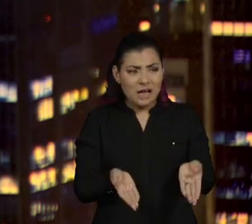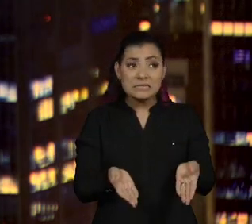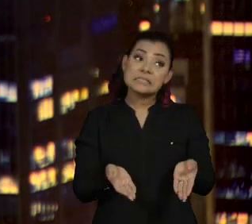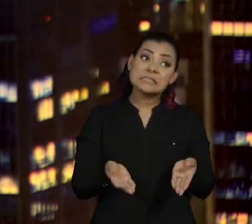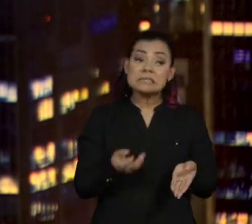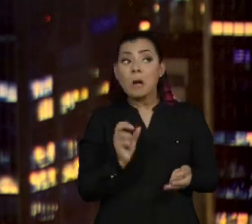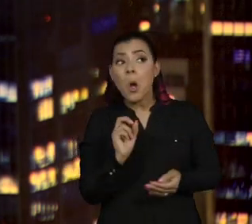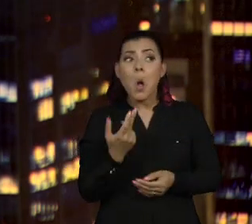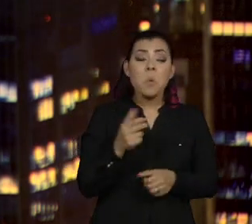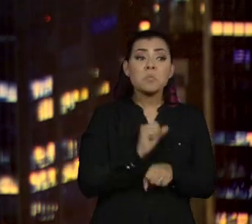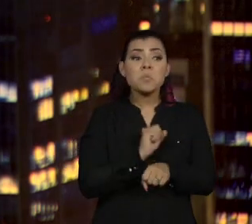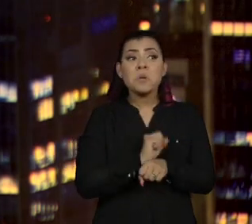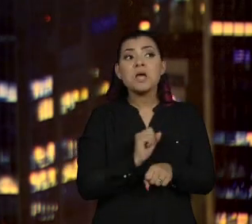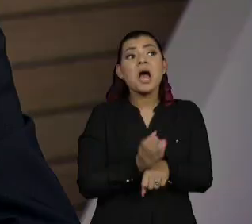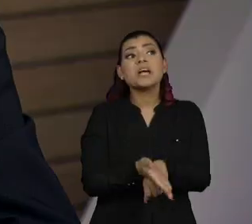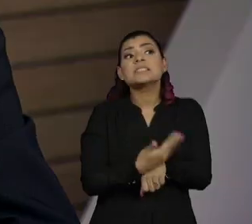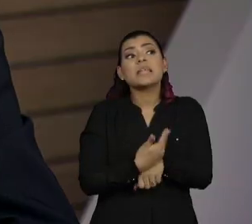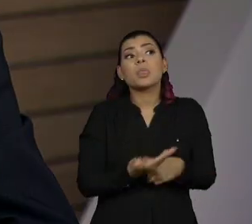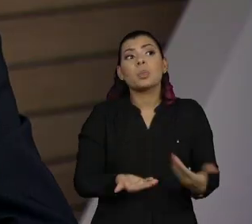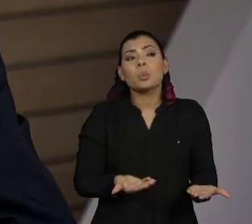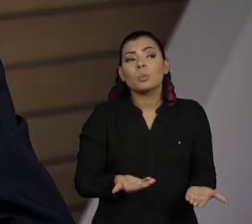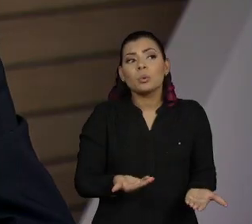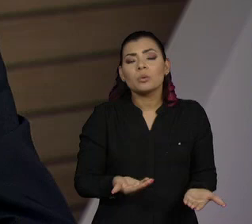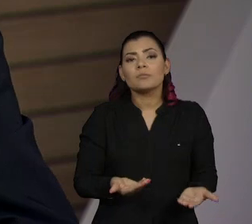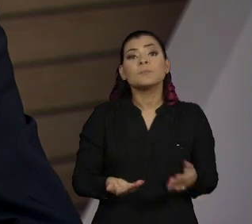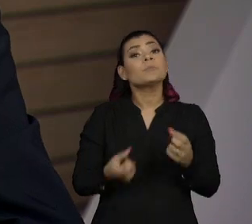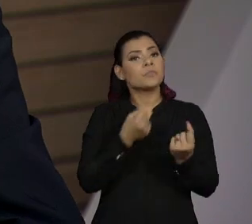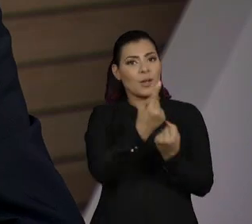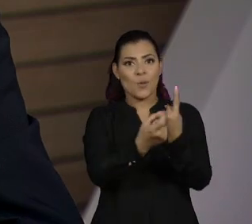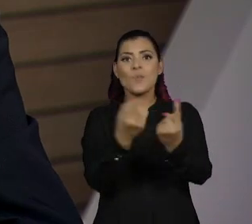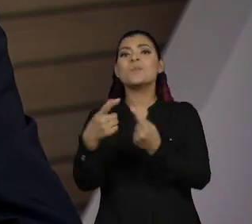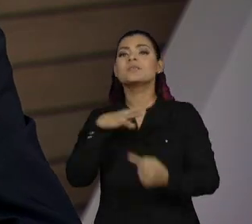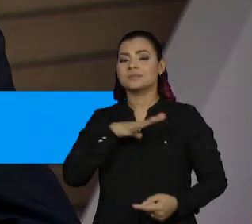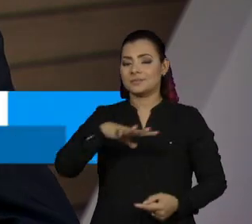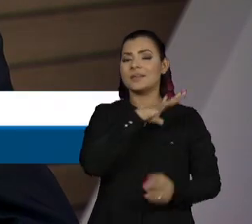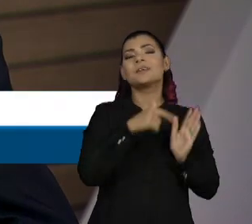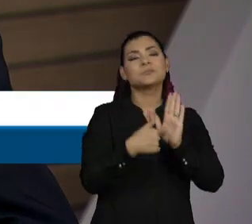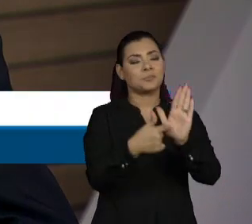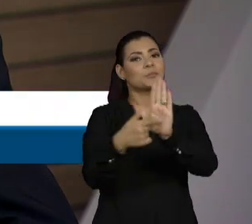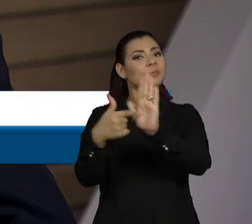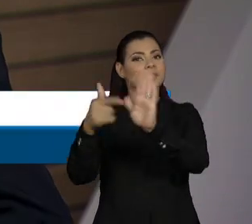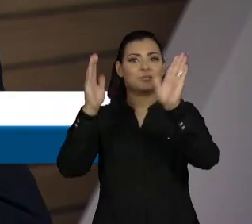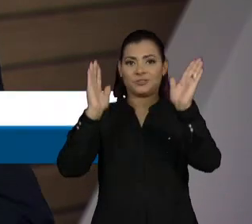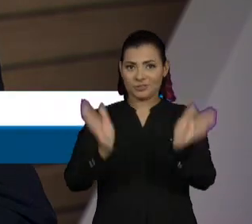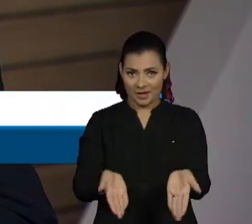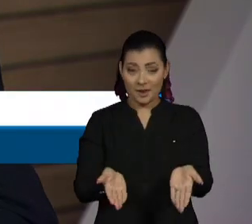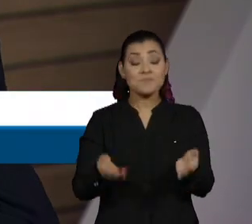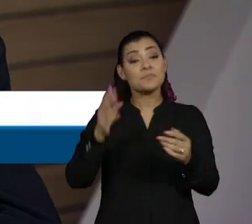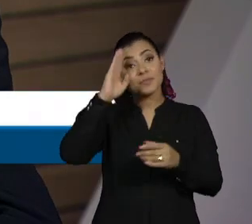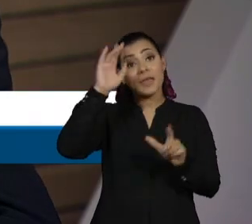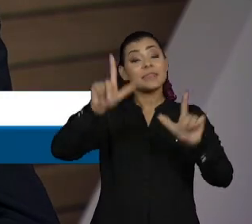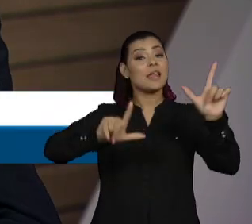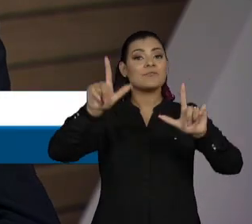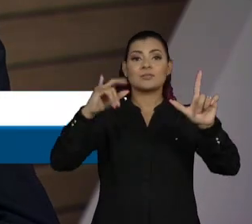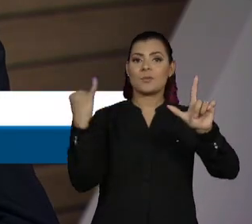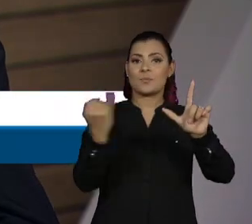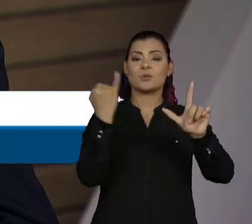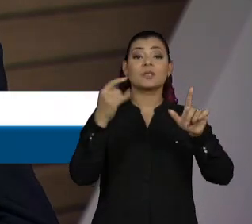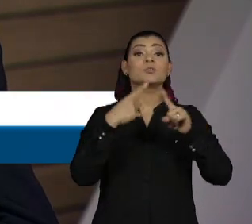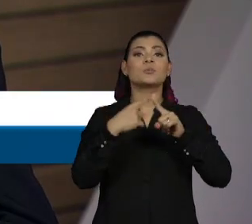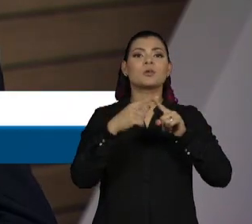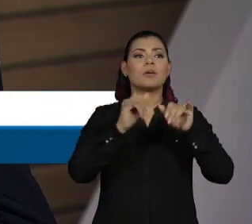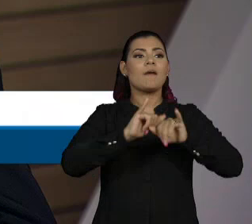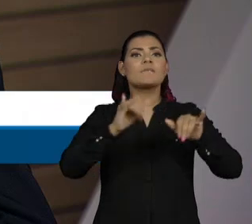ainda foi cedo? Não, acho que algumas cidades mostram já, né? Principalmente, a TV ela é muito importante para aumentar o